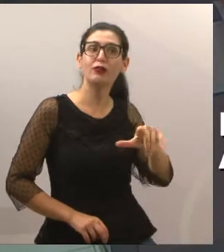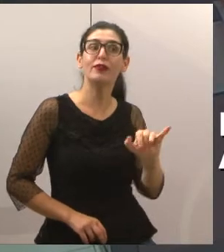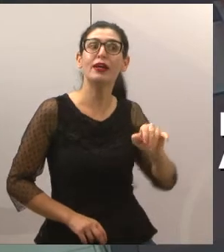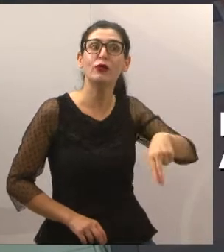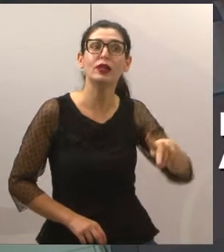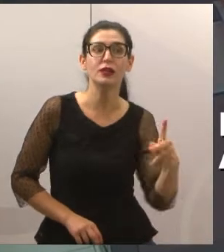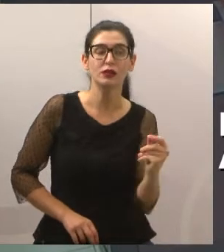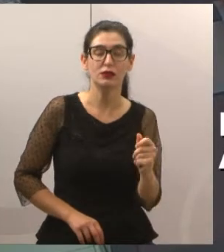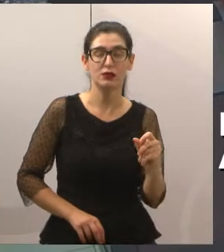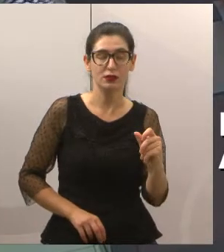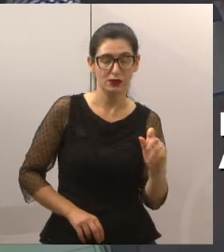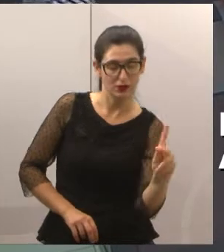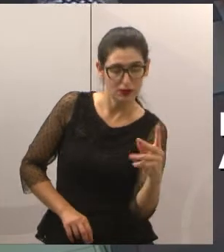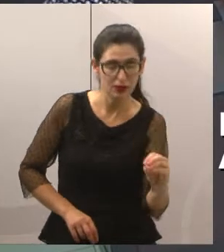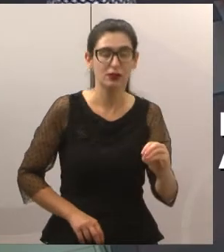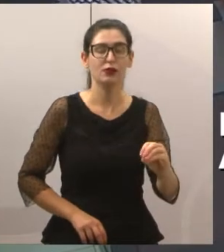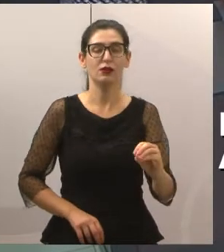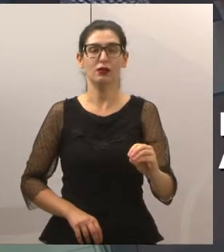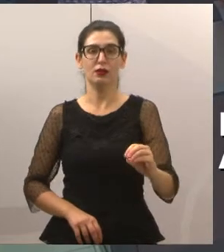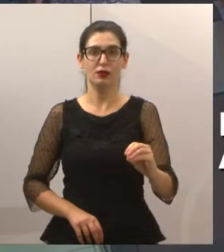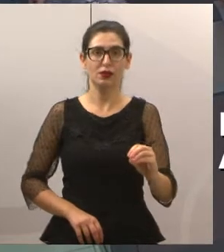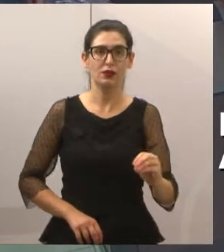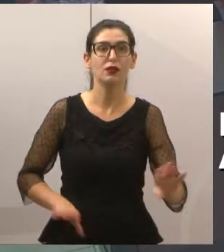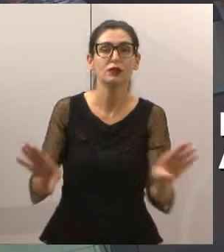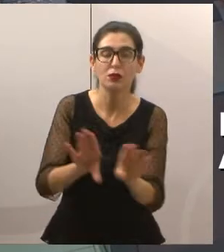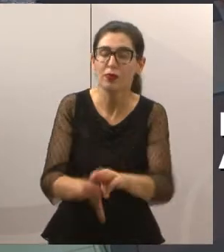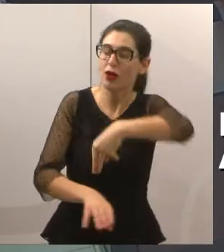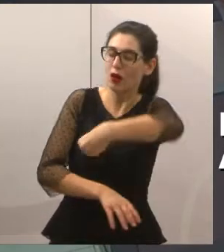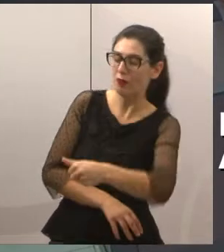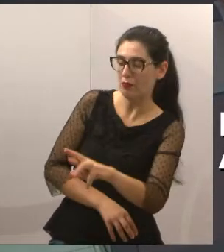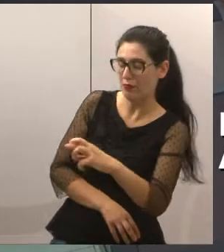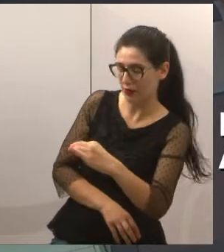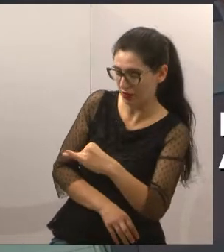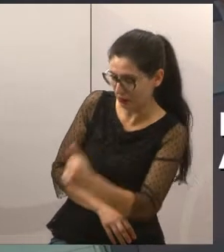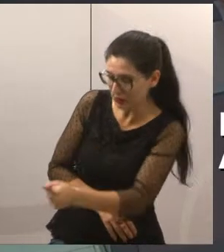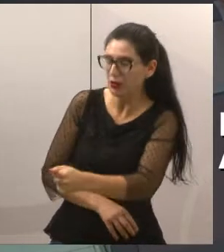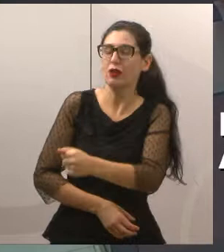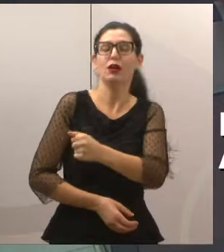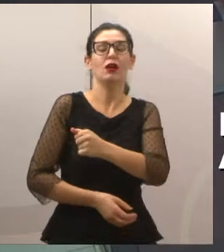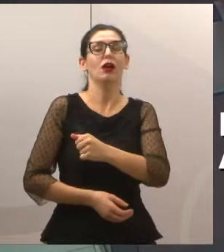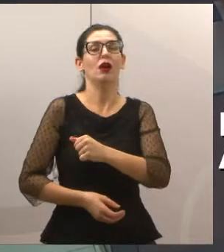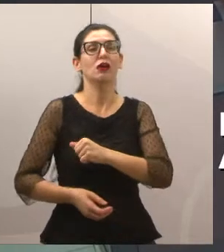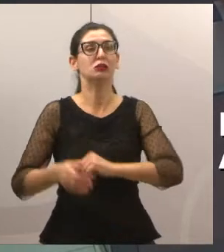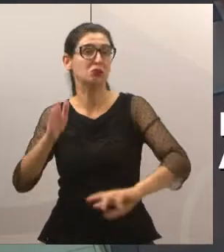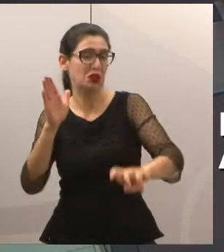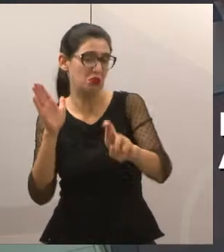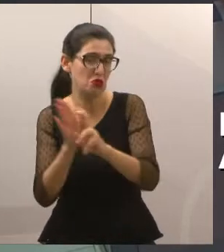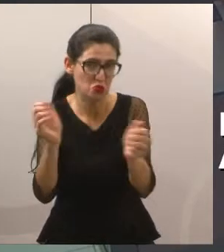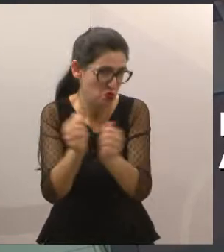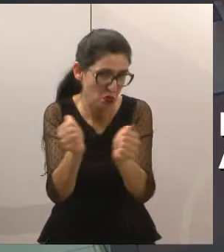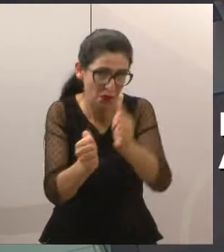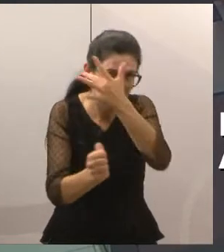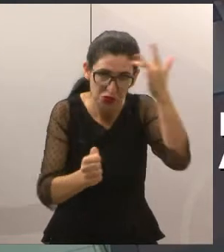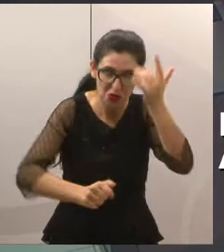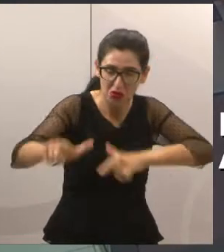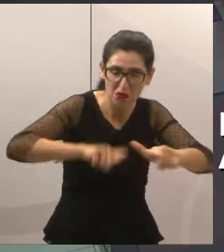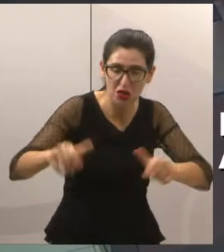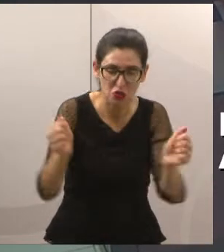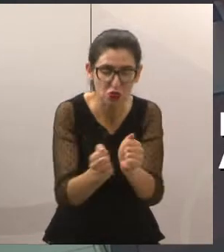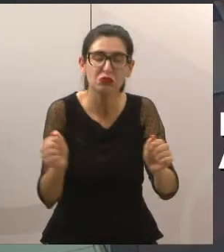assessoria, juntamente com a doutora Márcia, também representado pela sua assessoria, e também o vereador Rodrigo